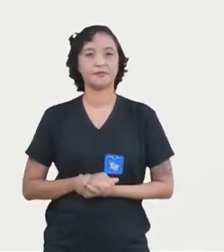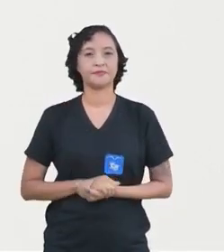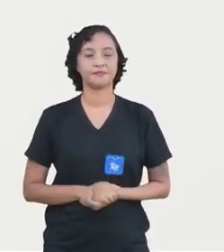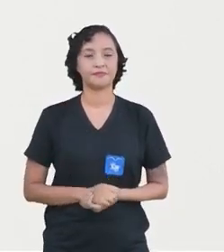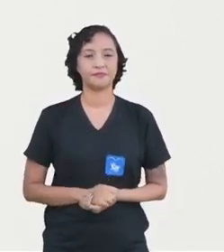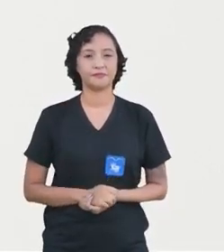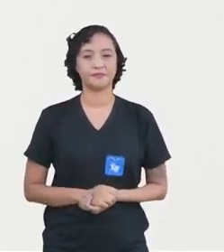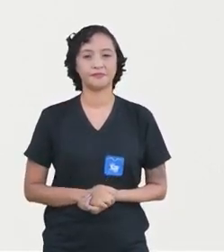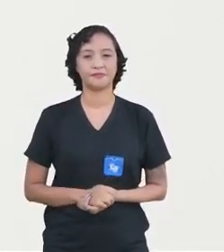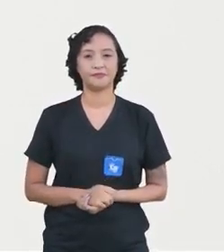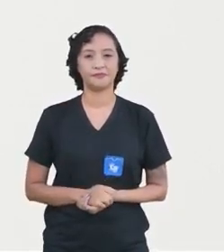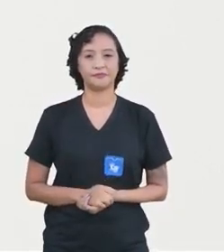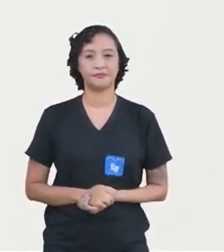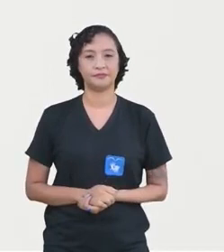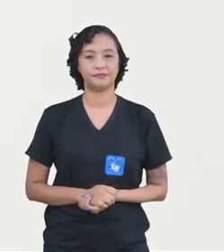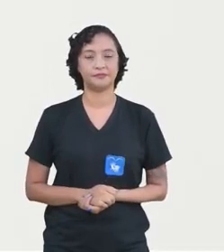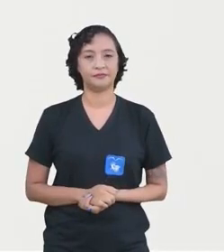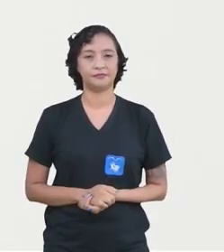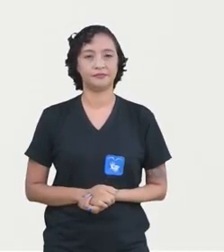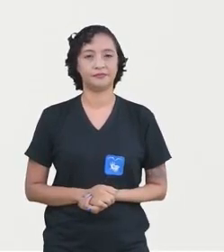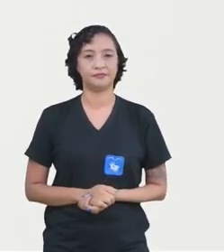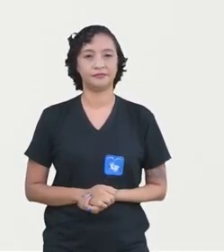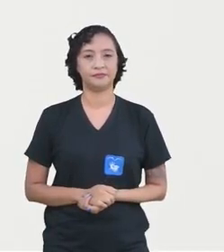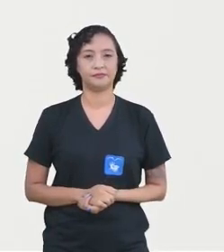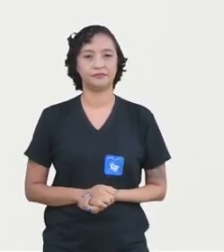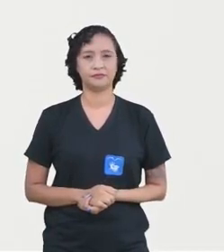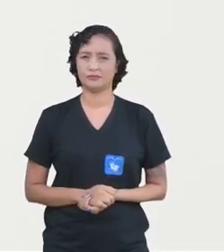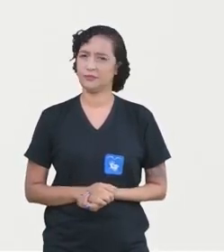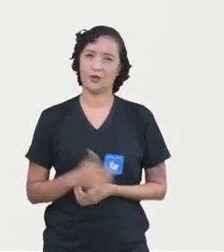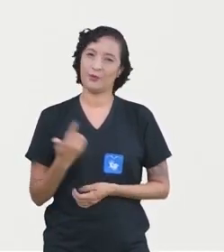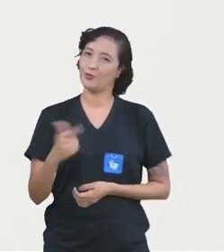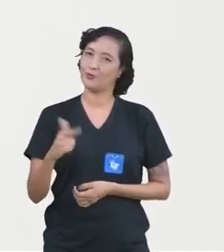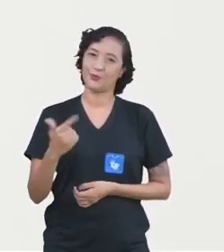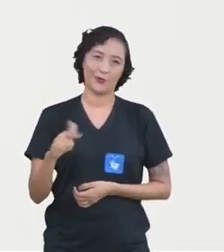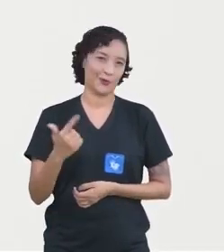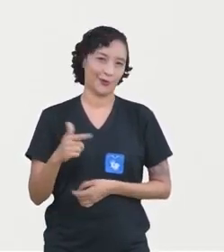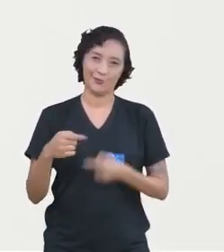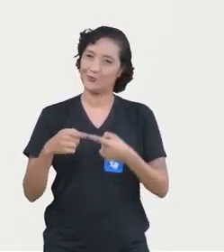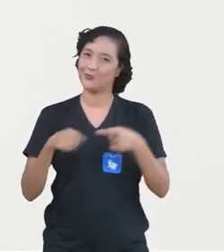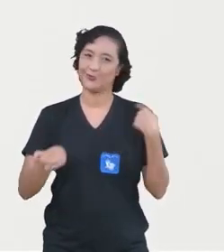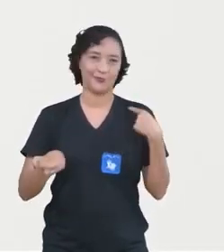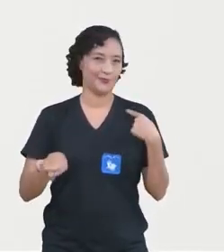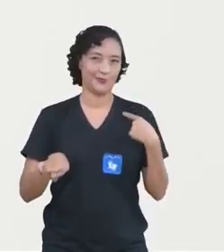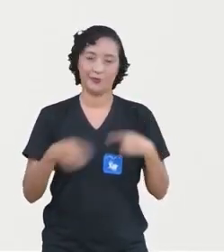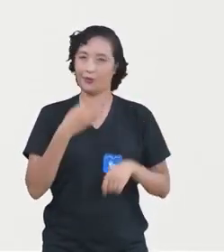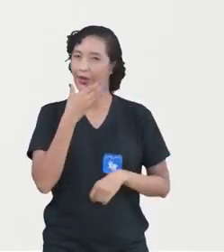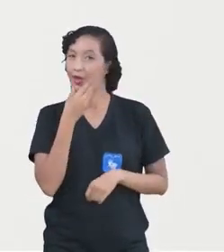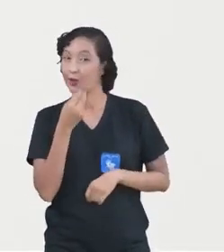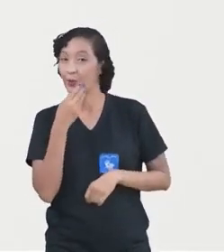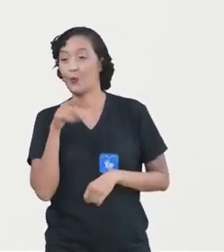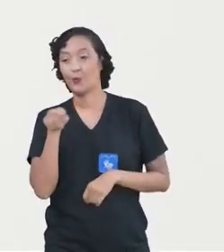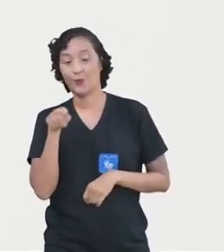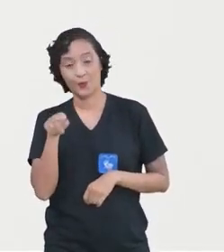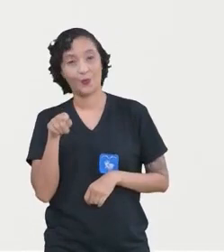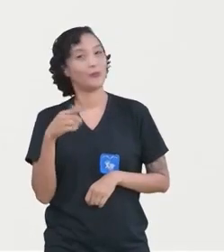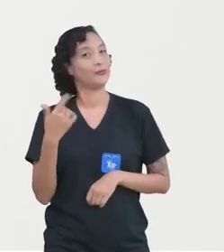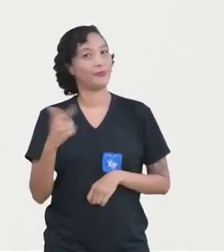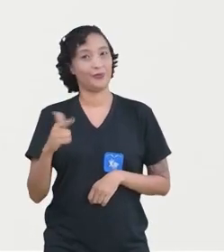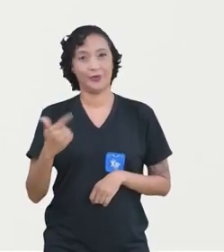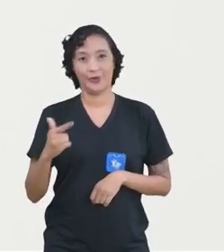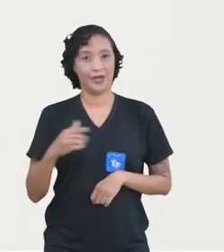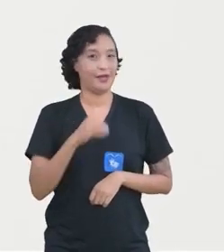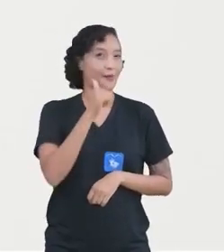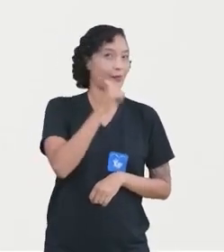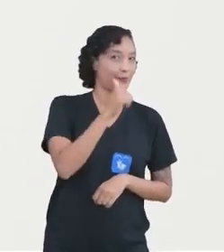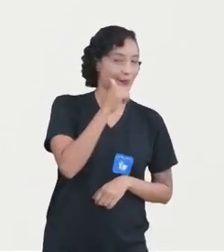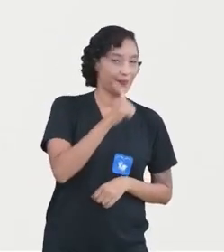bexiga, vagina, opa, aqui não tem, né? Testículo e nem bexiga, não tem como ter.